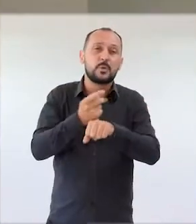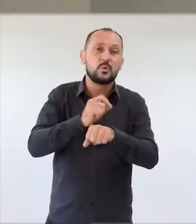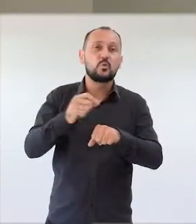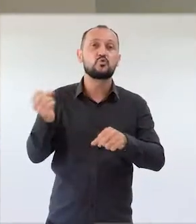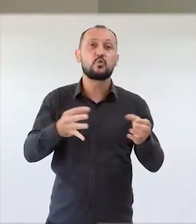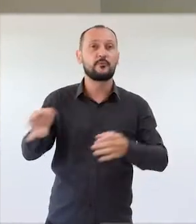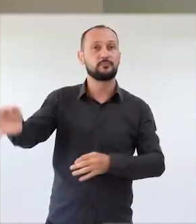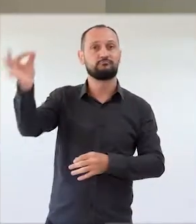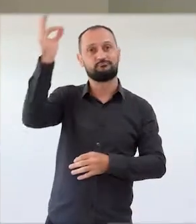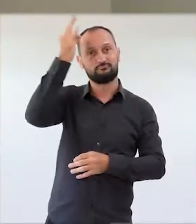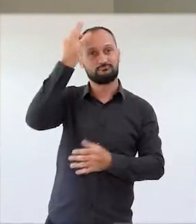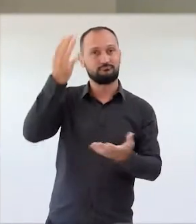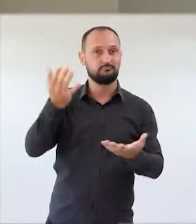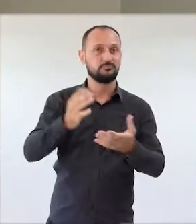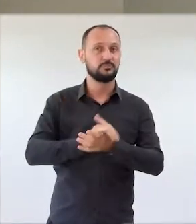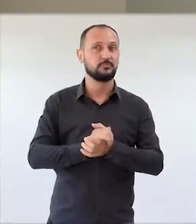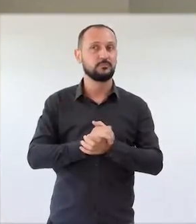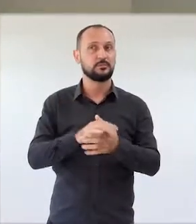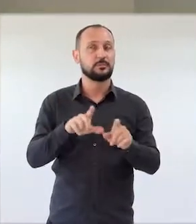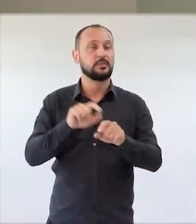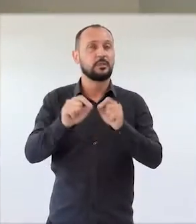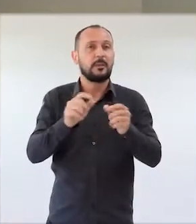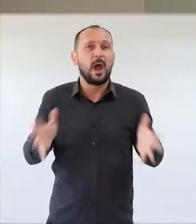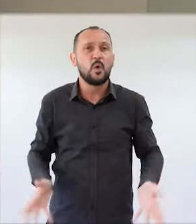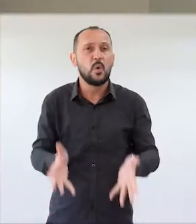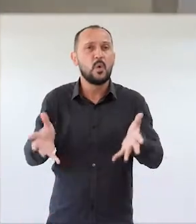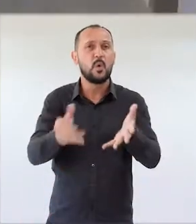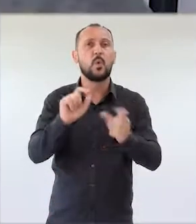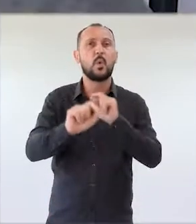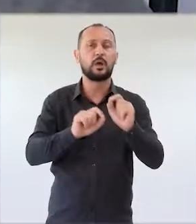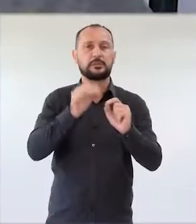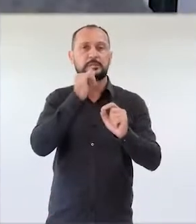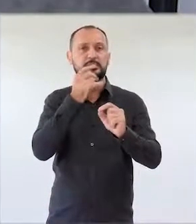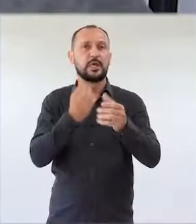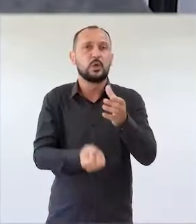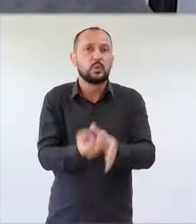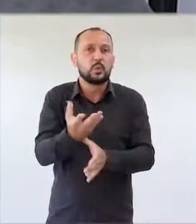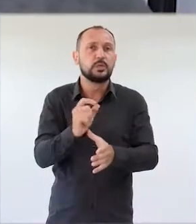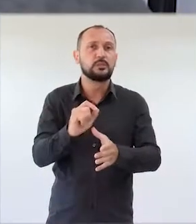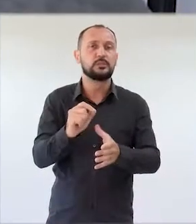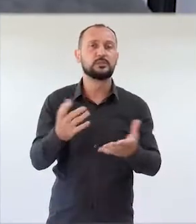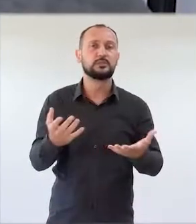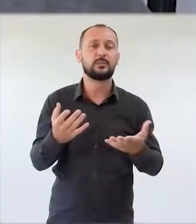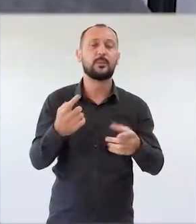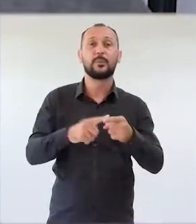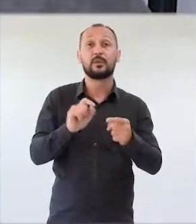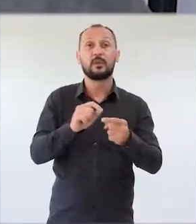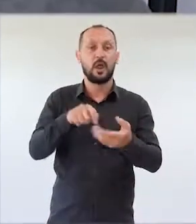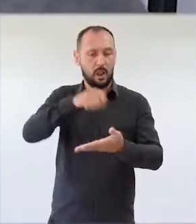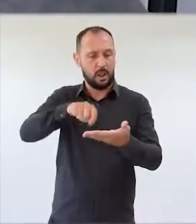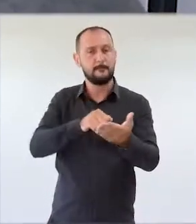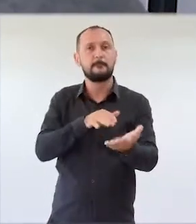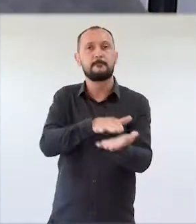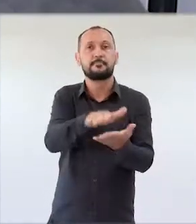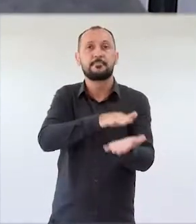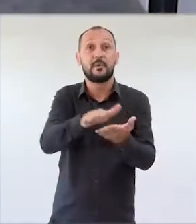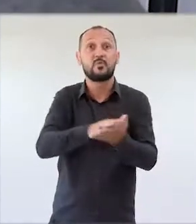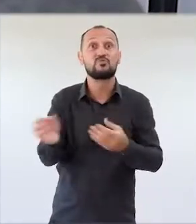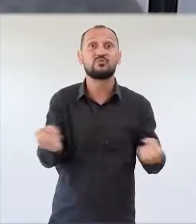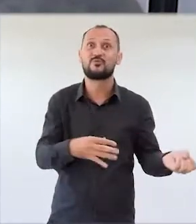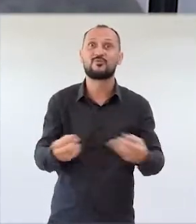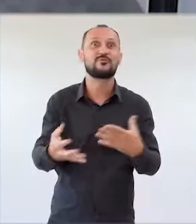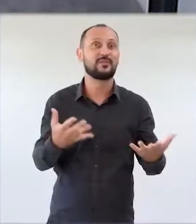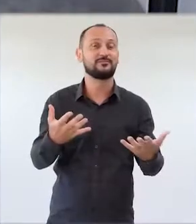buscar esses novos talentos, né? E fomentar, sim, a criação e, por que não, as publicações, né?